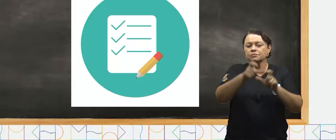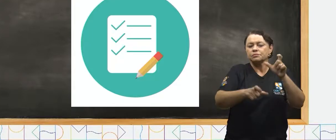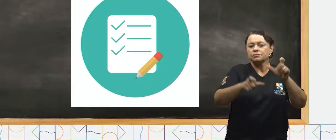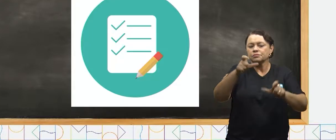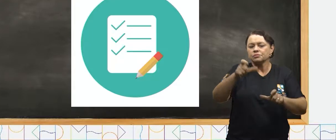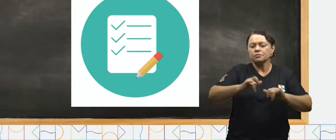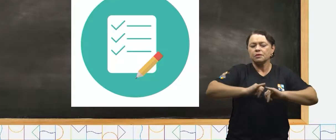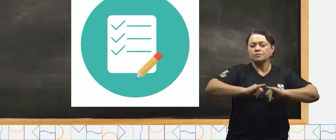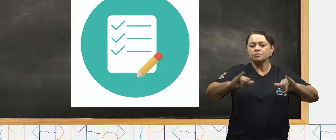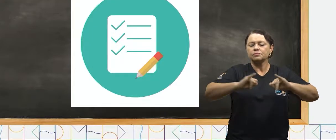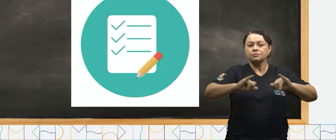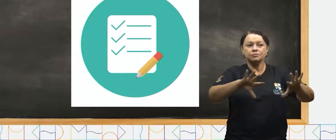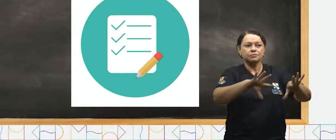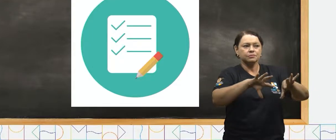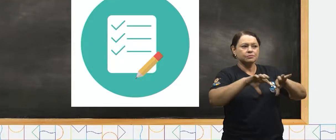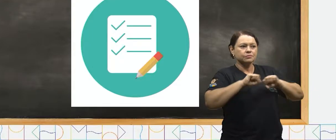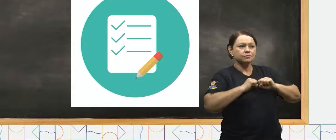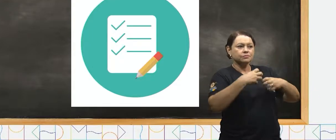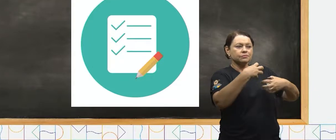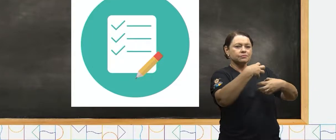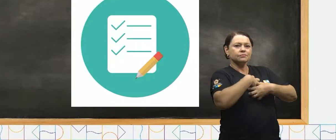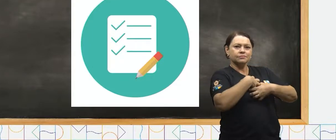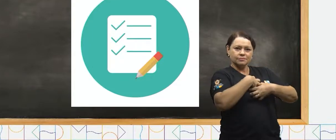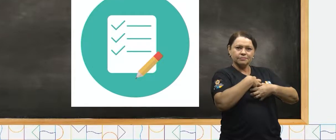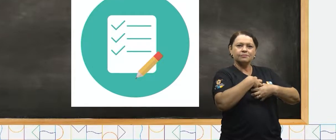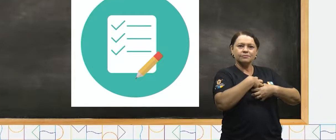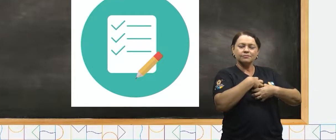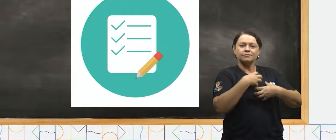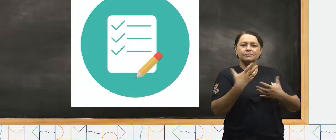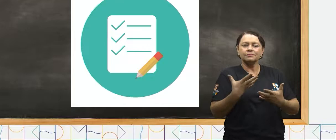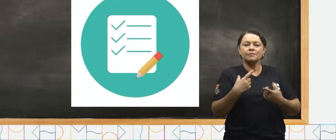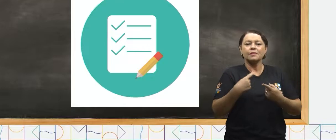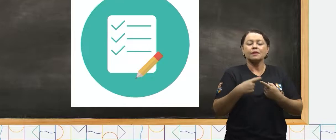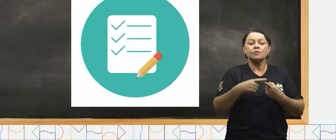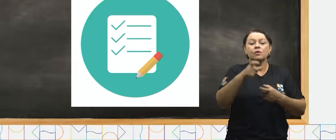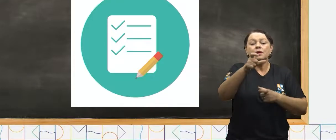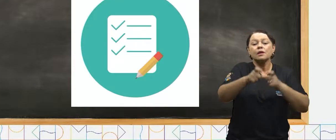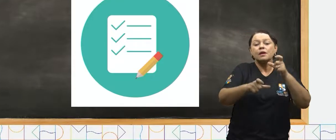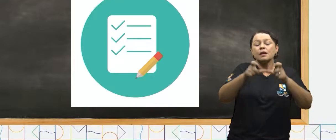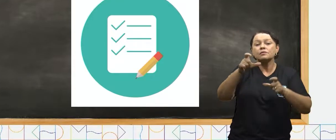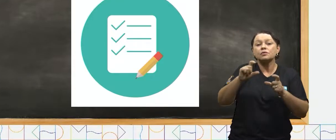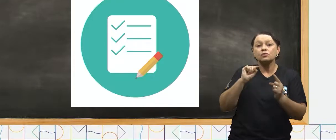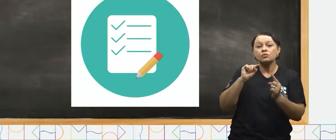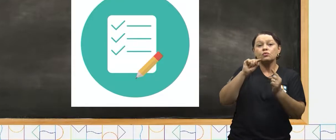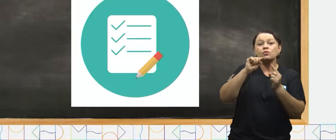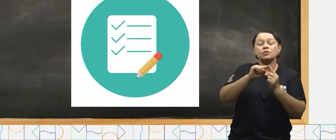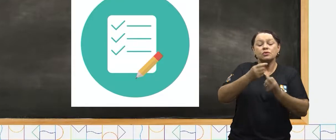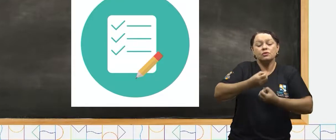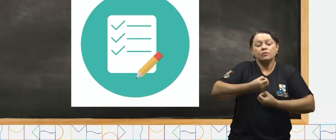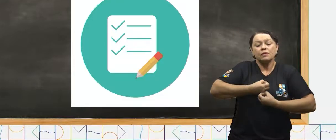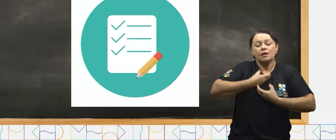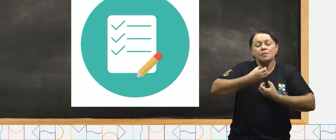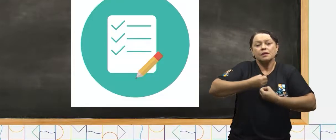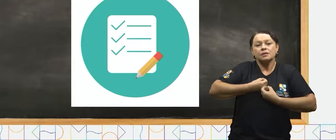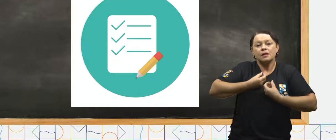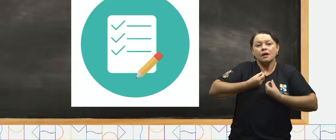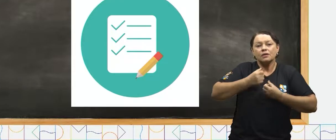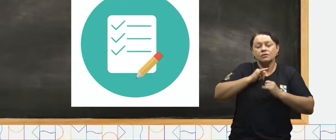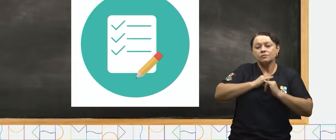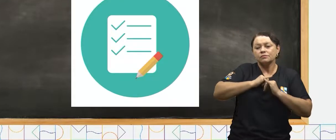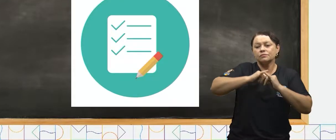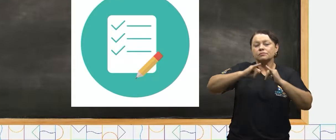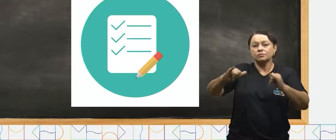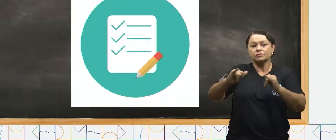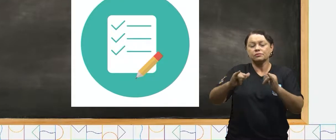seja, produzir um efeito em quem vai ser direcionada a mensagem de um determinado